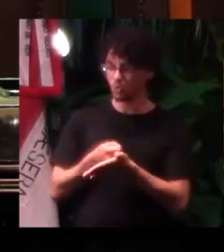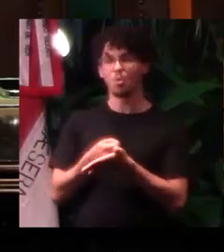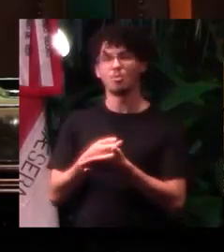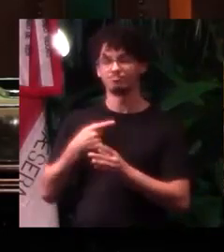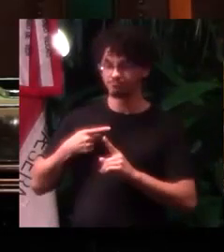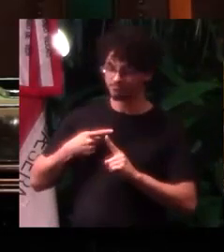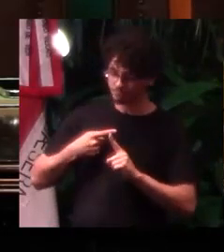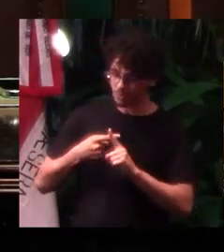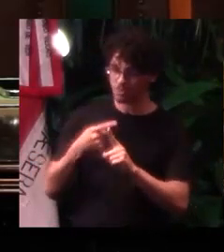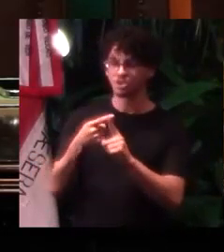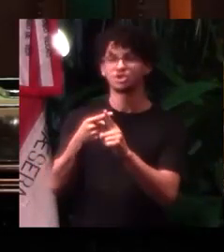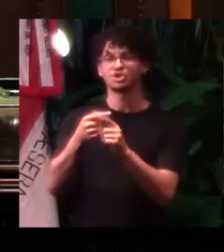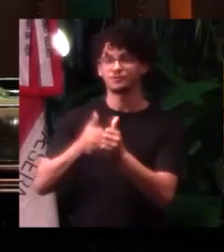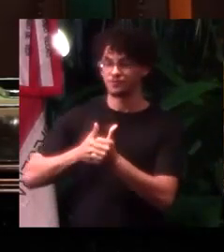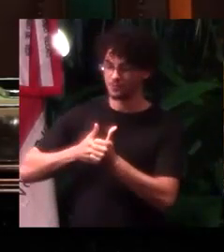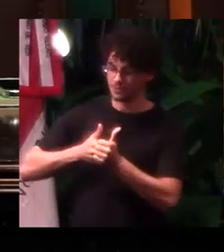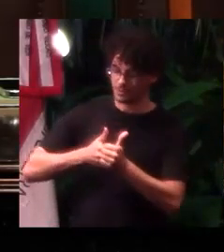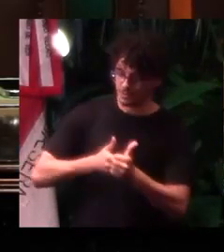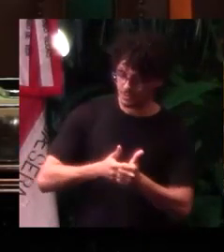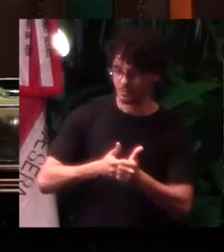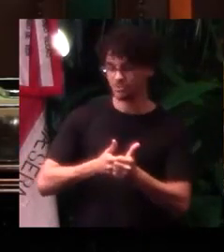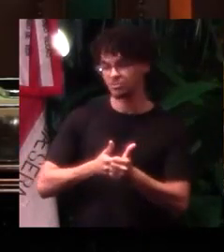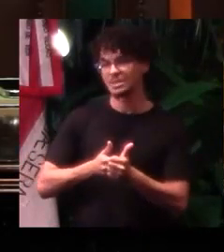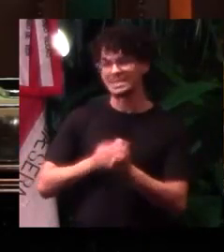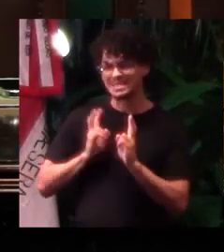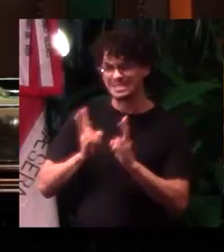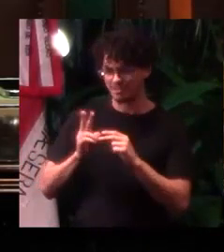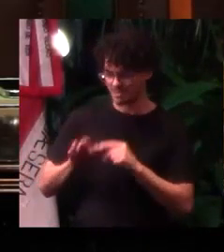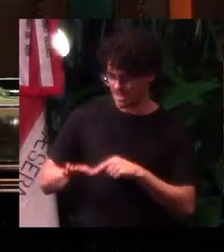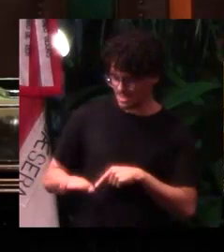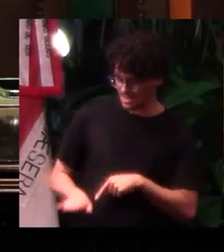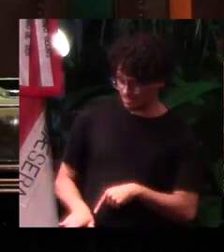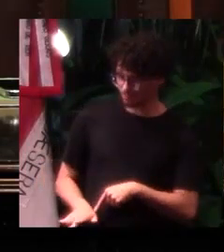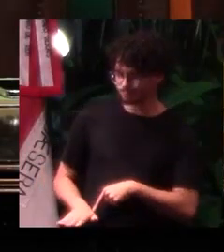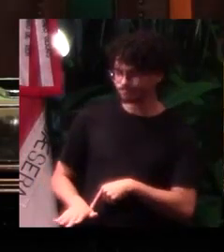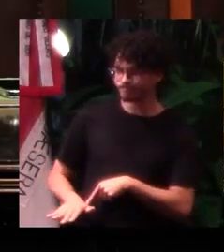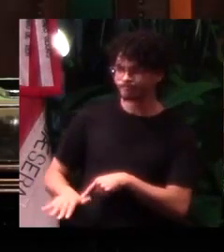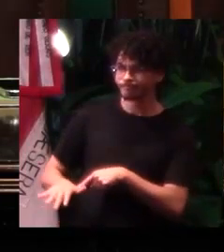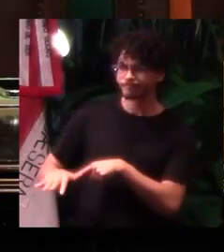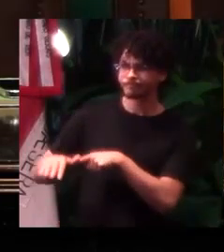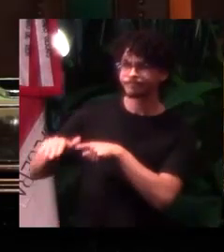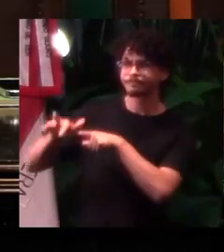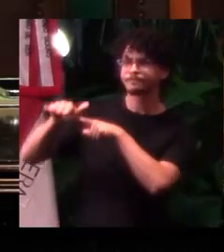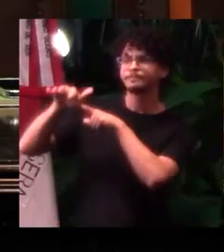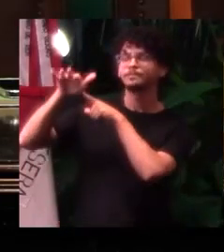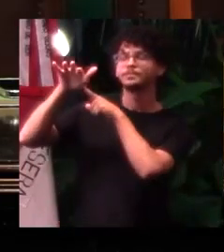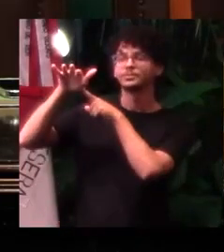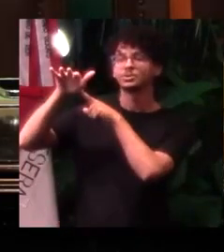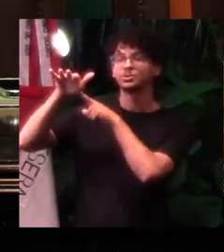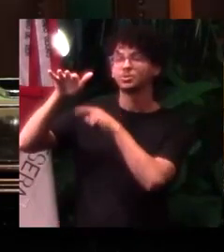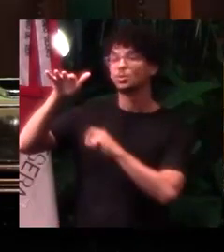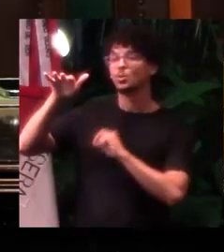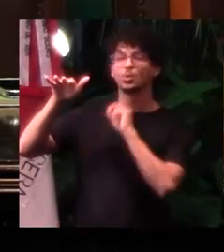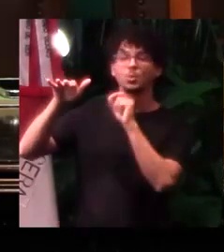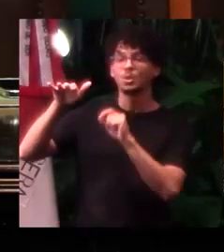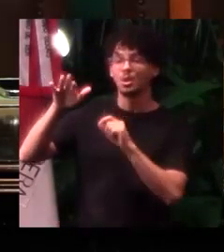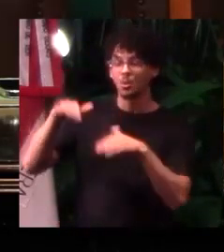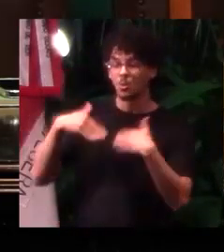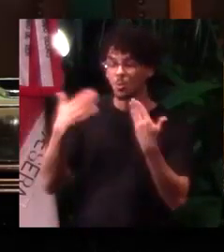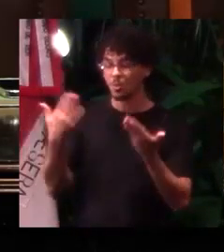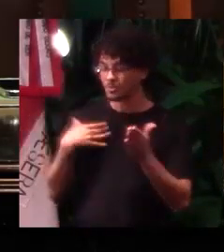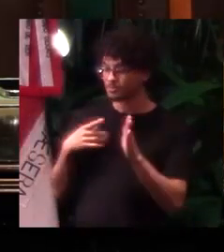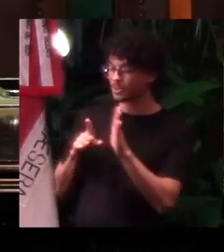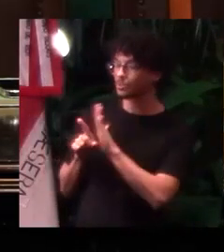sido desde mocinho e menino, pelo que testemunharam as diversas sensatas pessoas, quando indaguei a